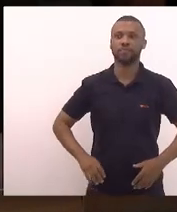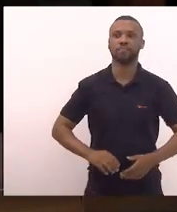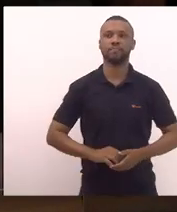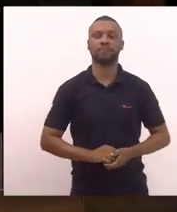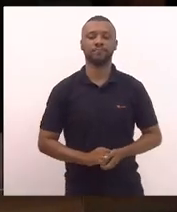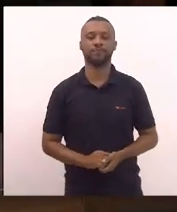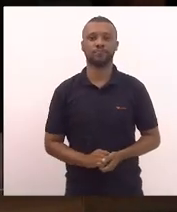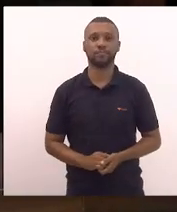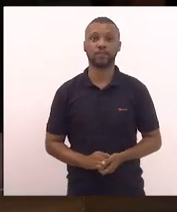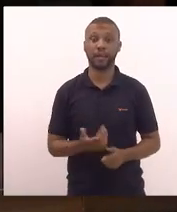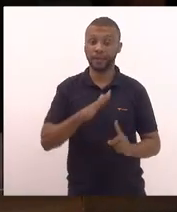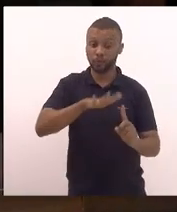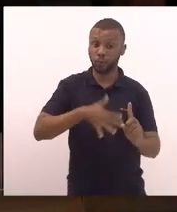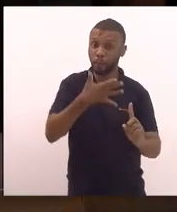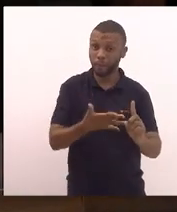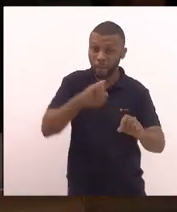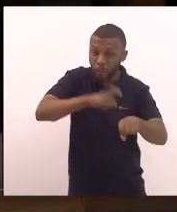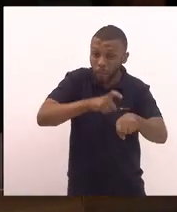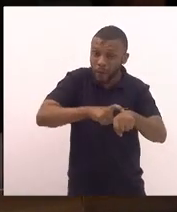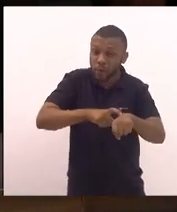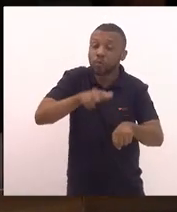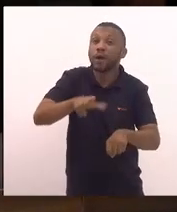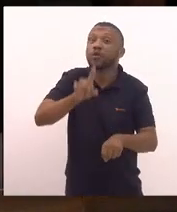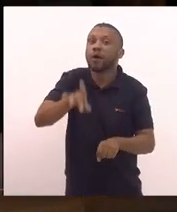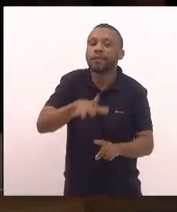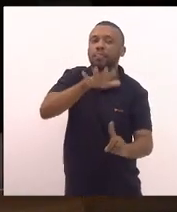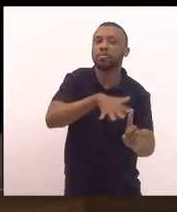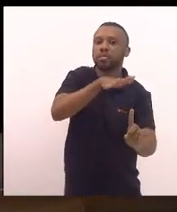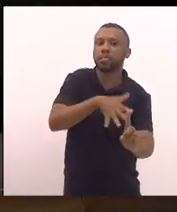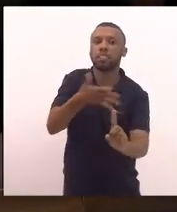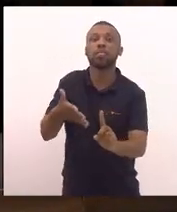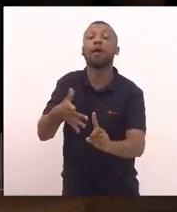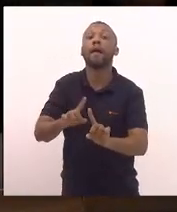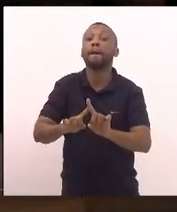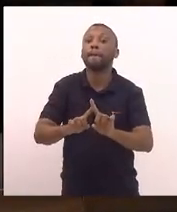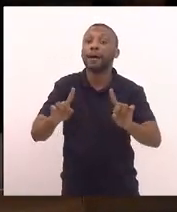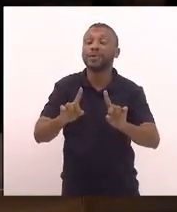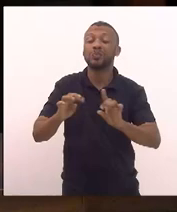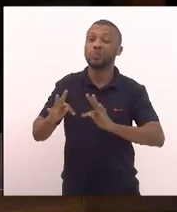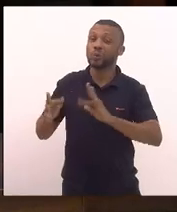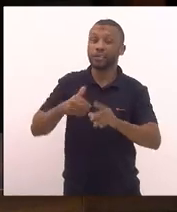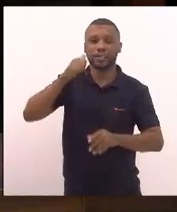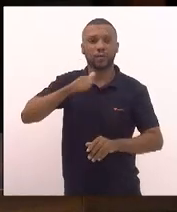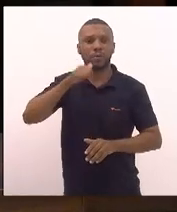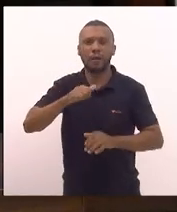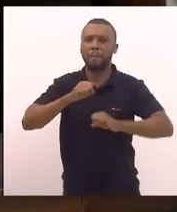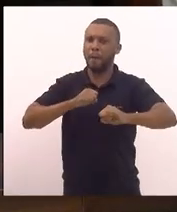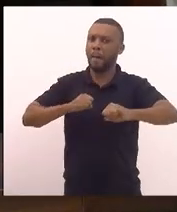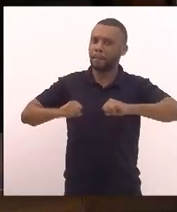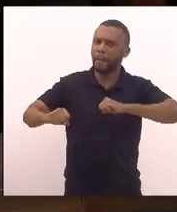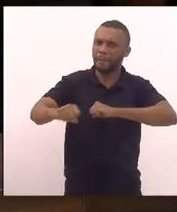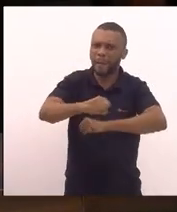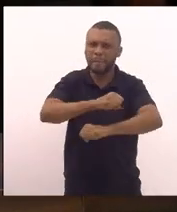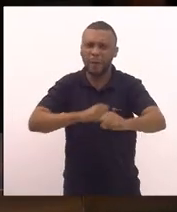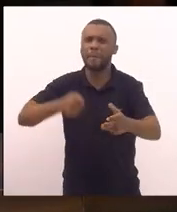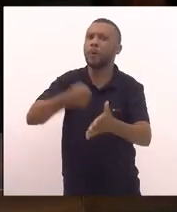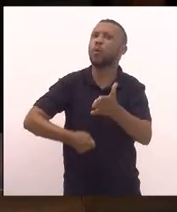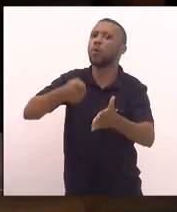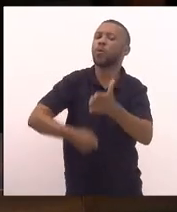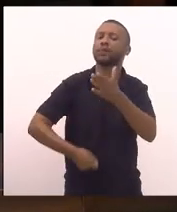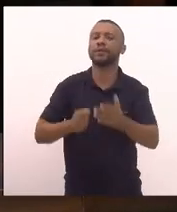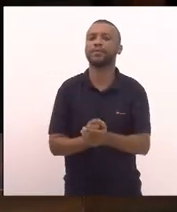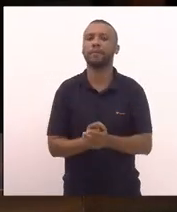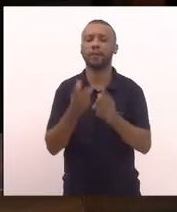das homenageadas, é de todas as mulheres e todas as pessoas que lutam para